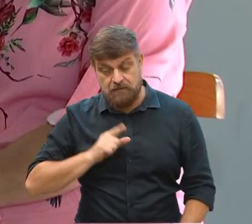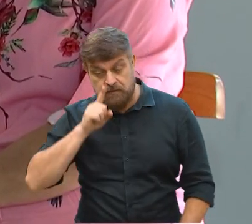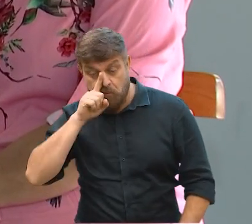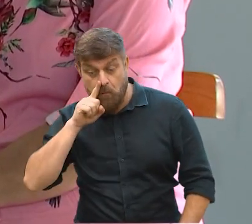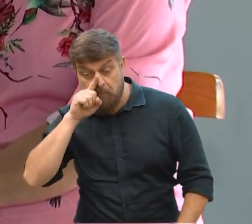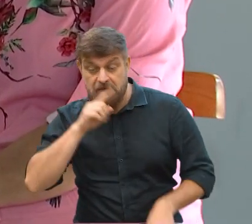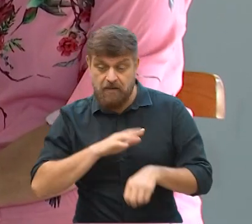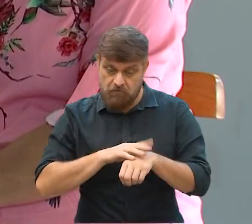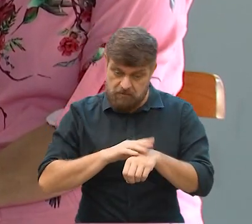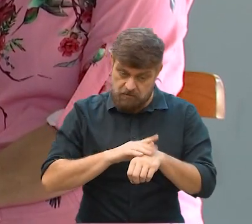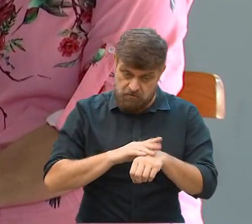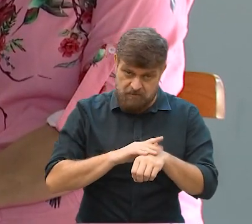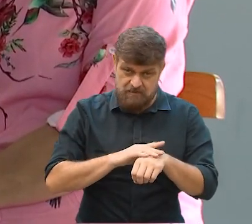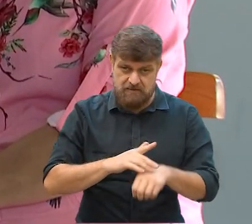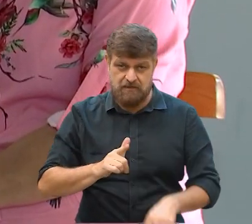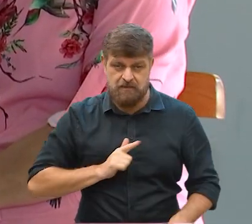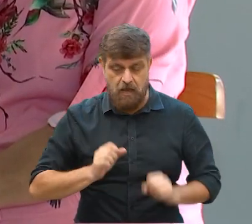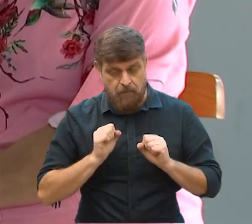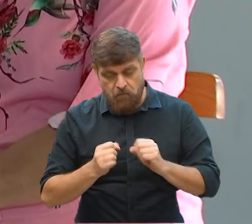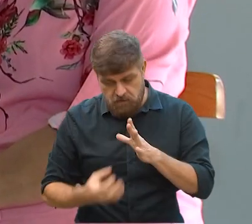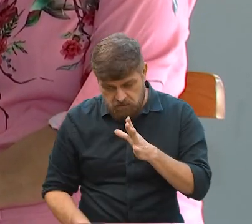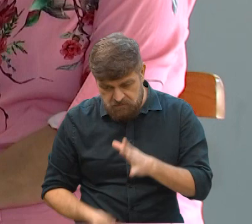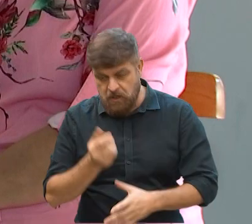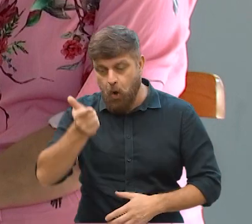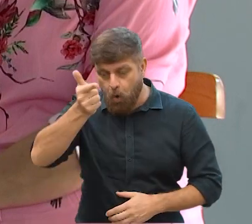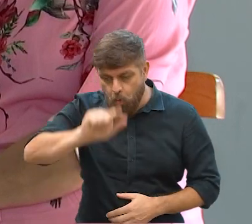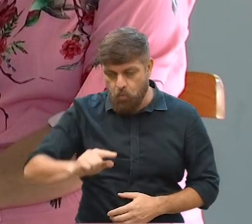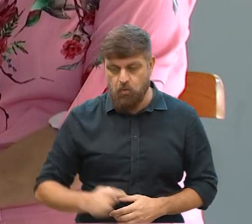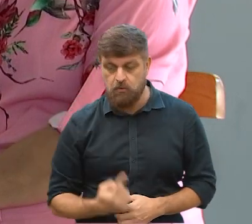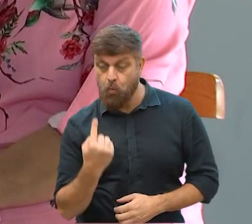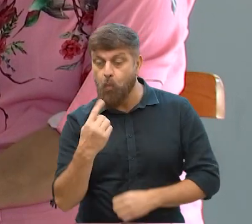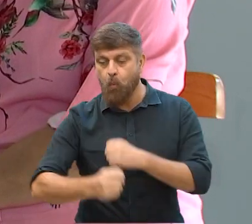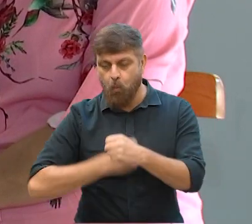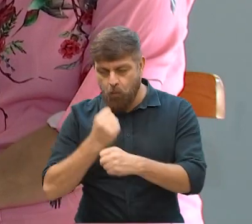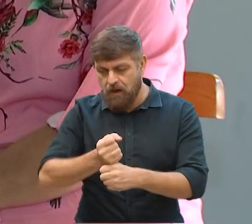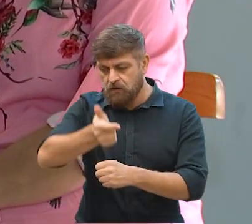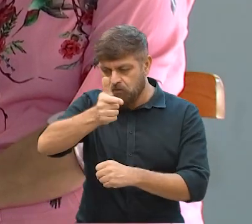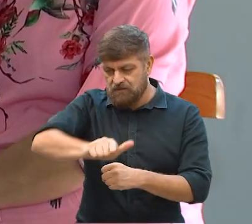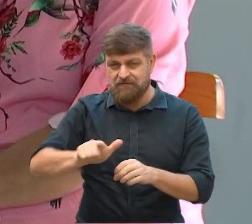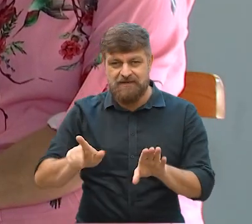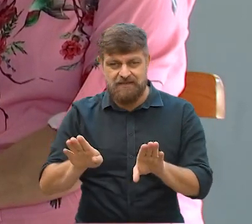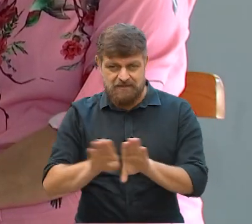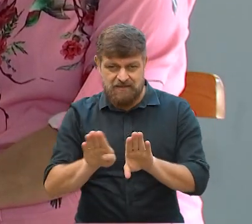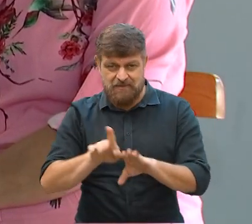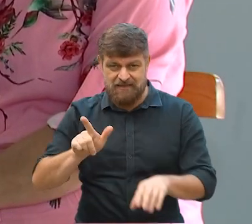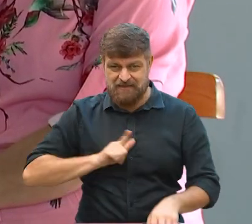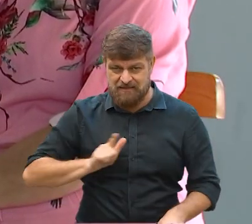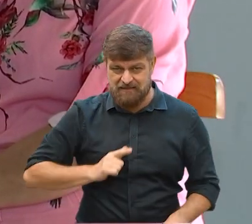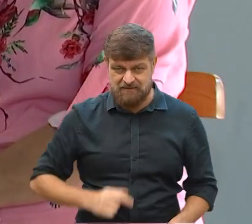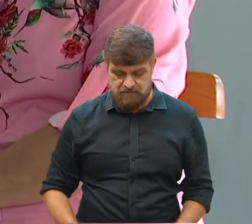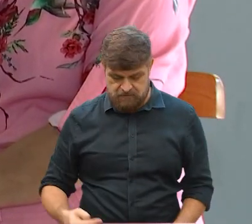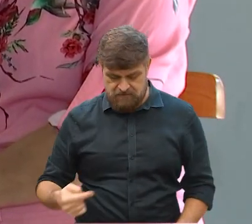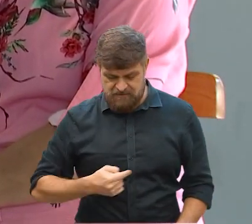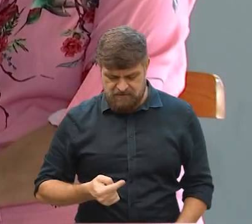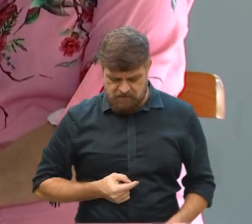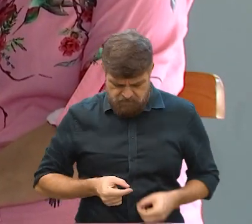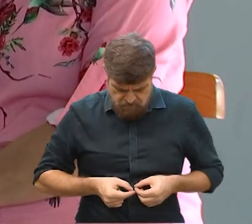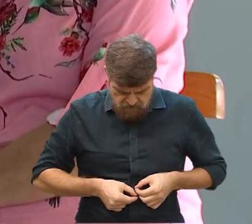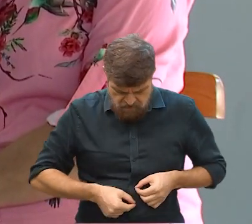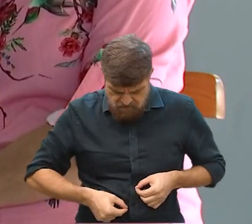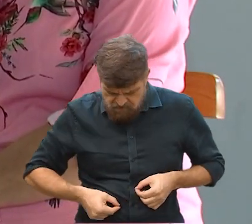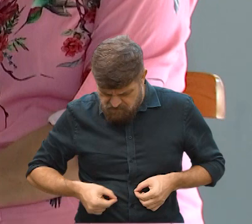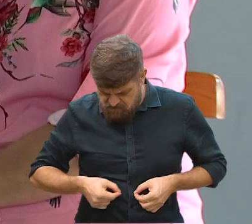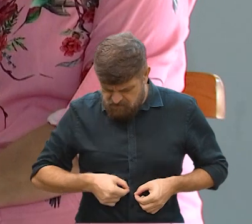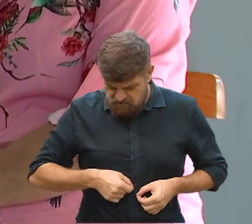da gravidade da doença encontrada. Pode ser necessário uma repetição 1 ano depois. Em alguns casos, se alguns pólipos muito pequenos, ele